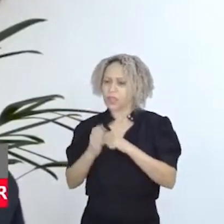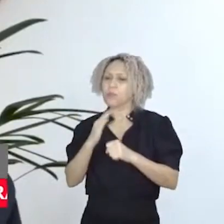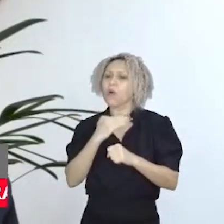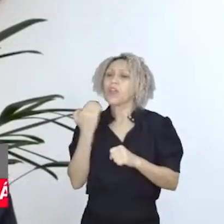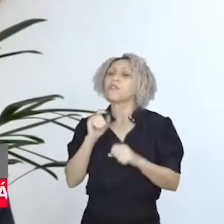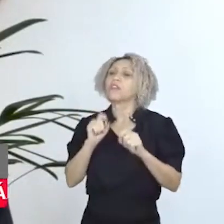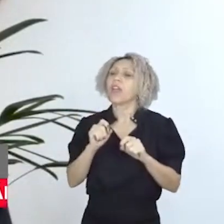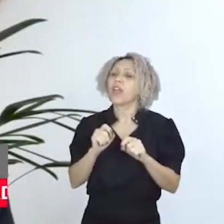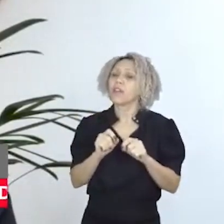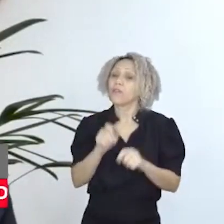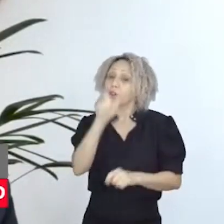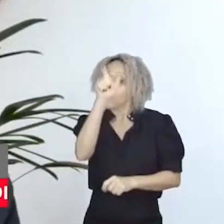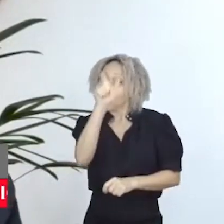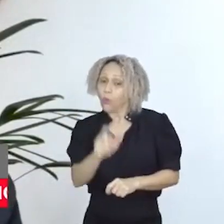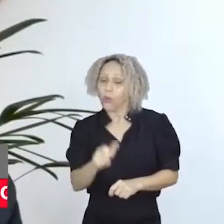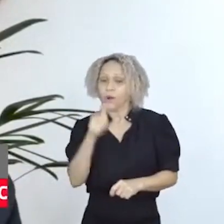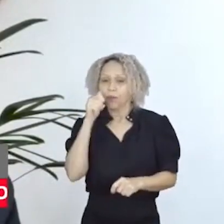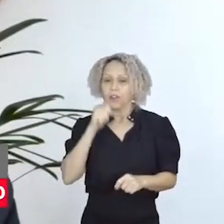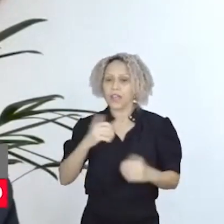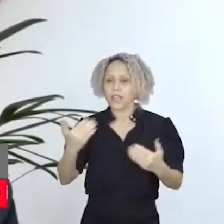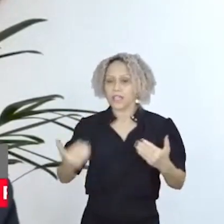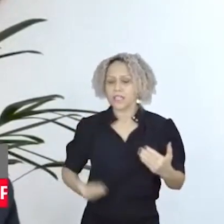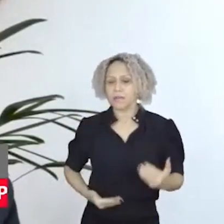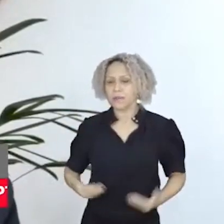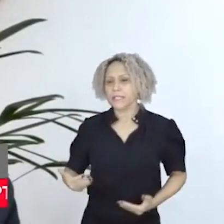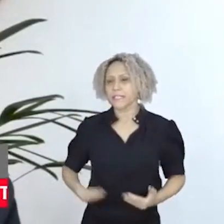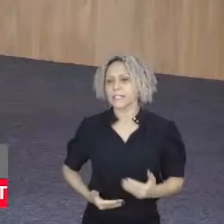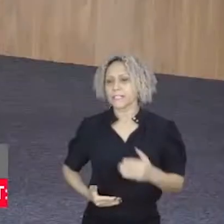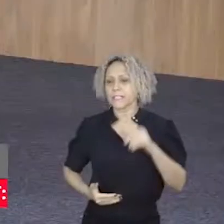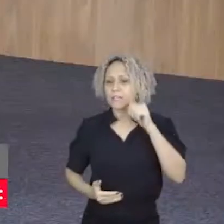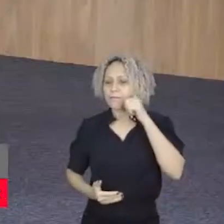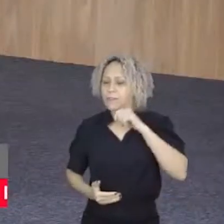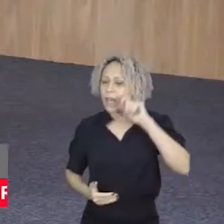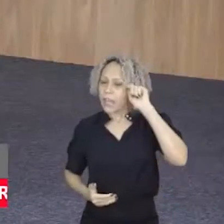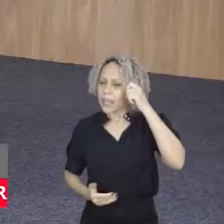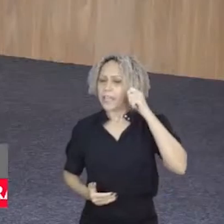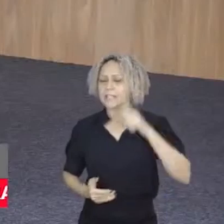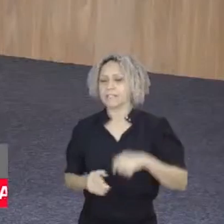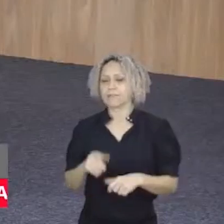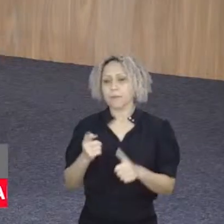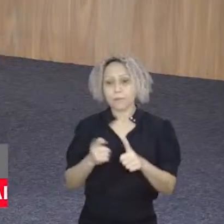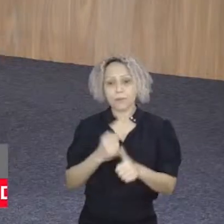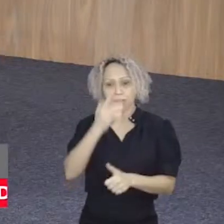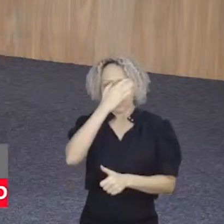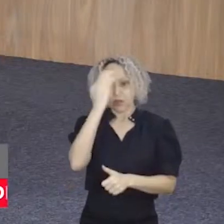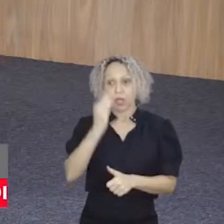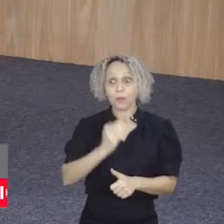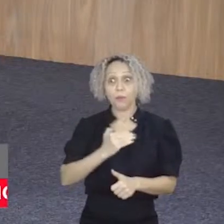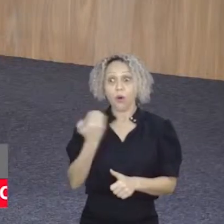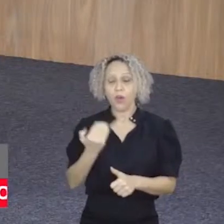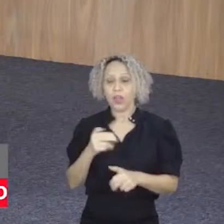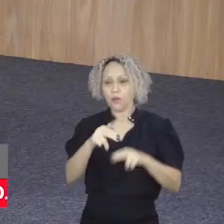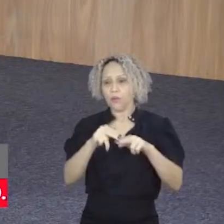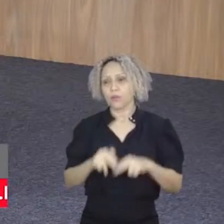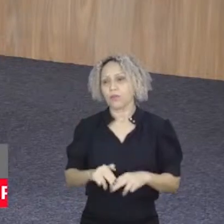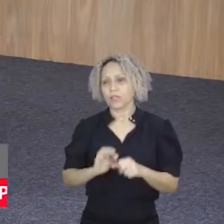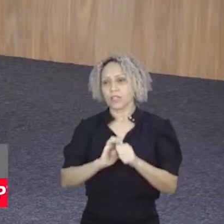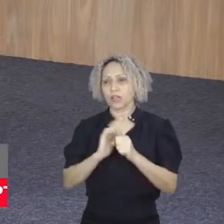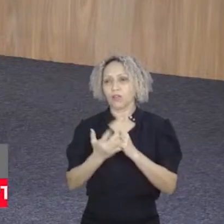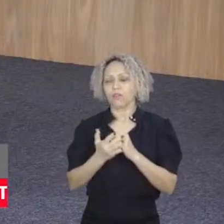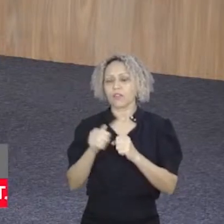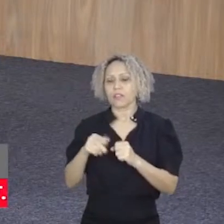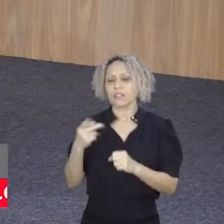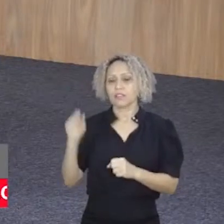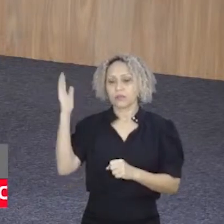a política do Bolsonaro para as mulheres. E o Código Eleitoral também proíbe a propaganda partidária